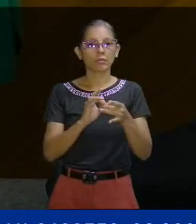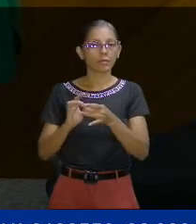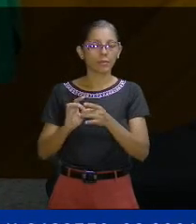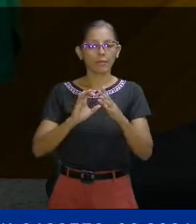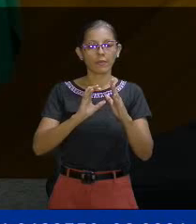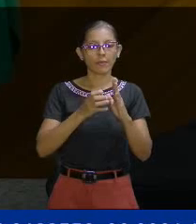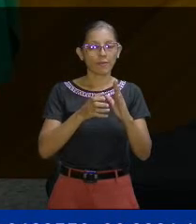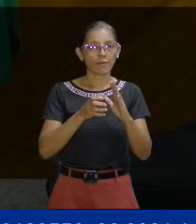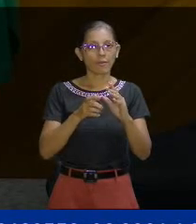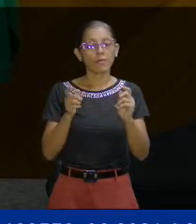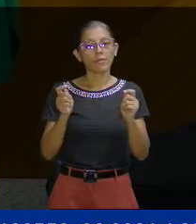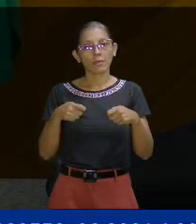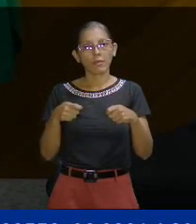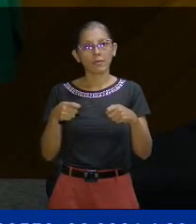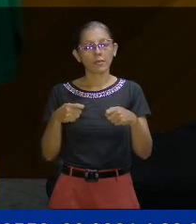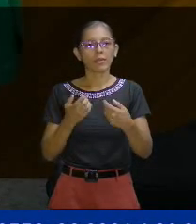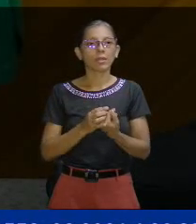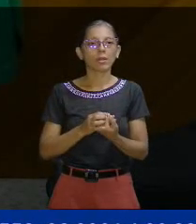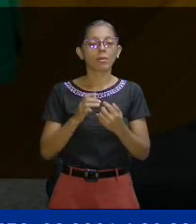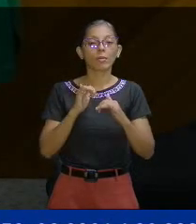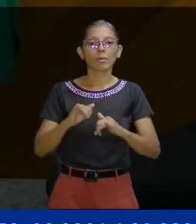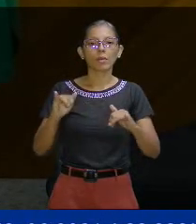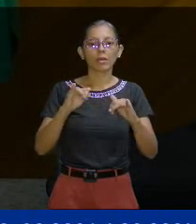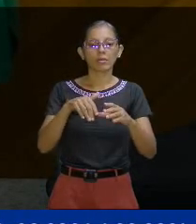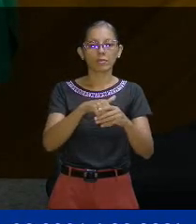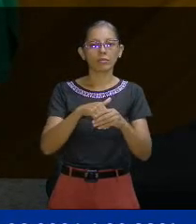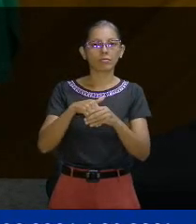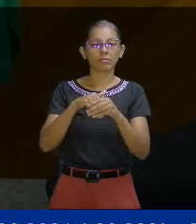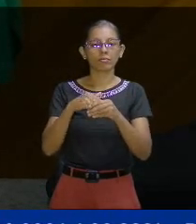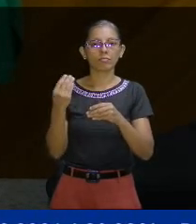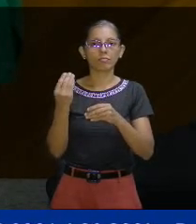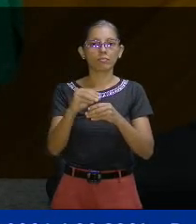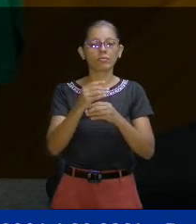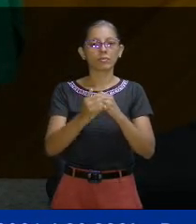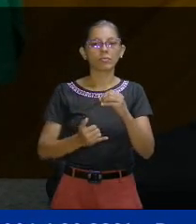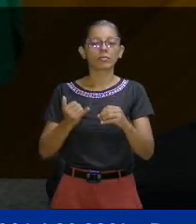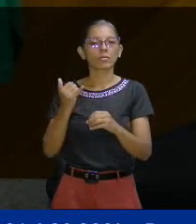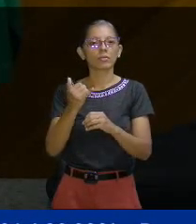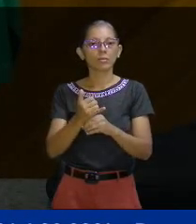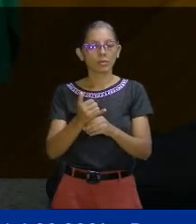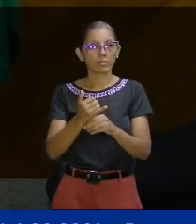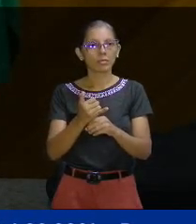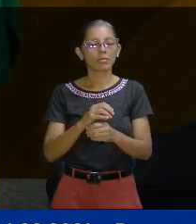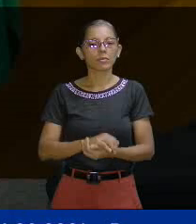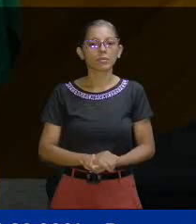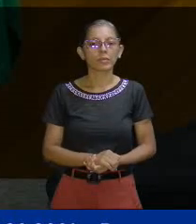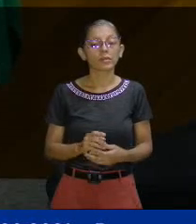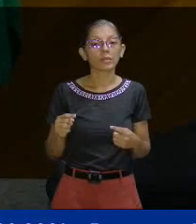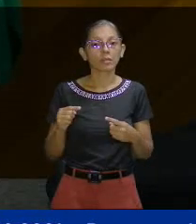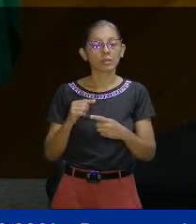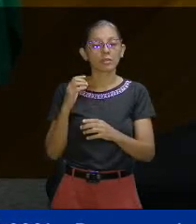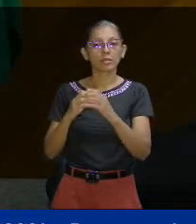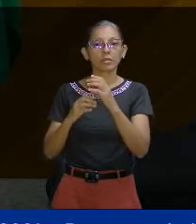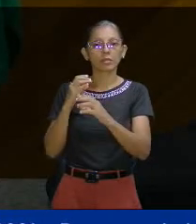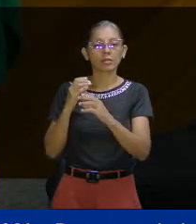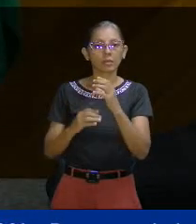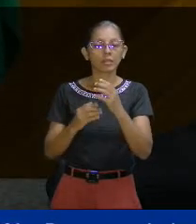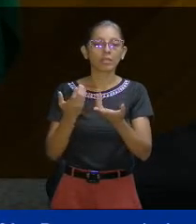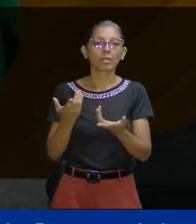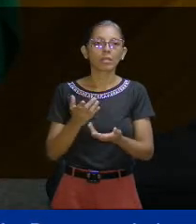propaganda eleitoral na internet. E, para tanto, estabelece o dever de comunicação dos endereços eletrônicos à Justiça